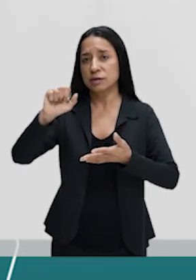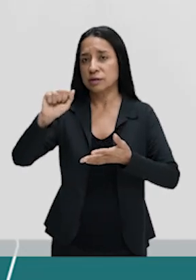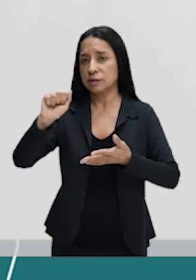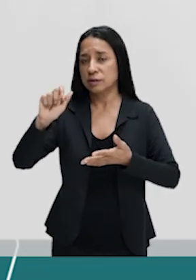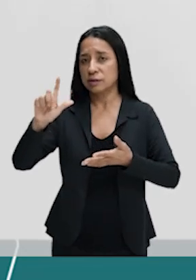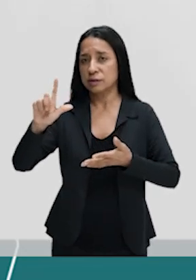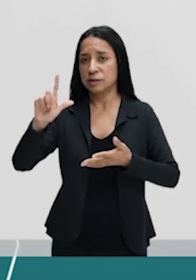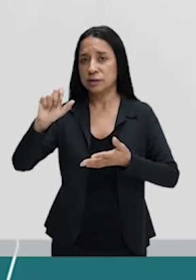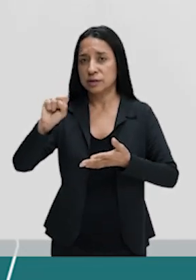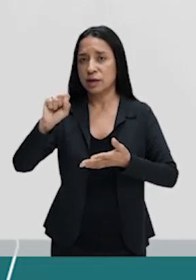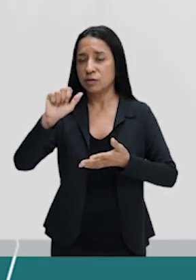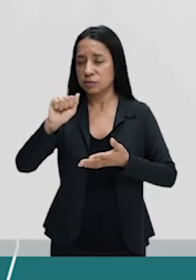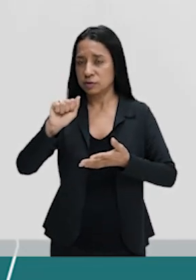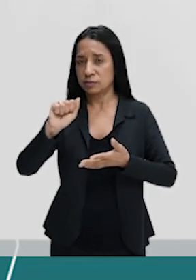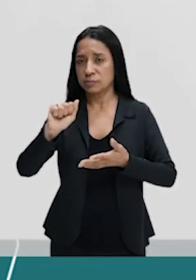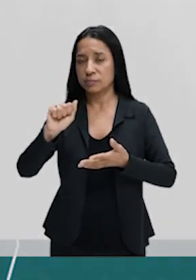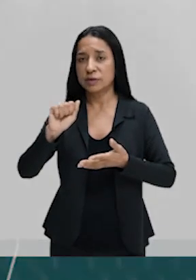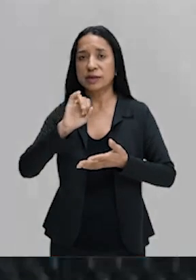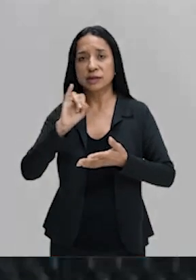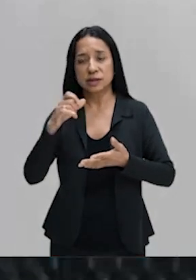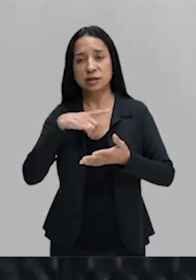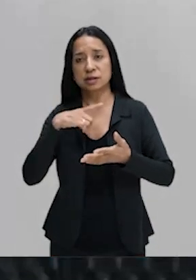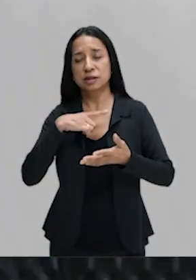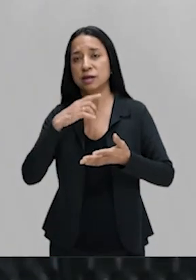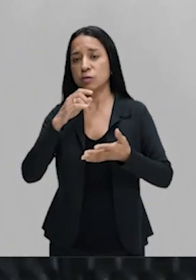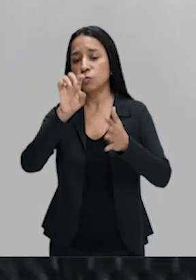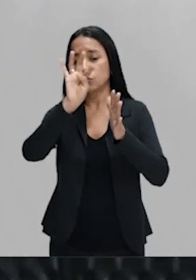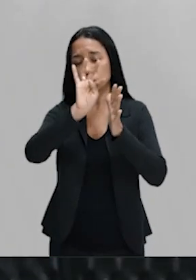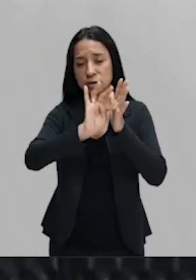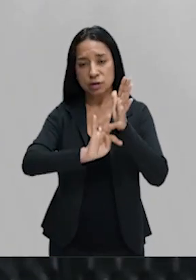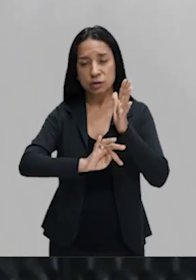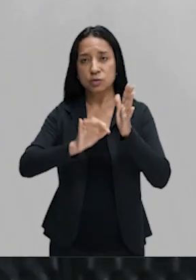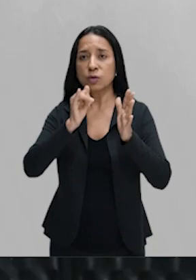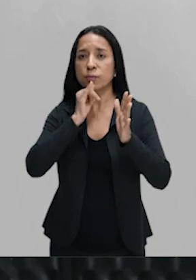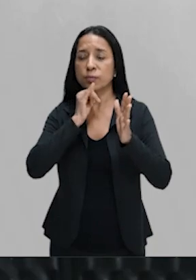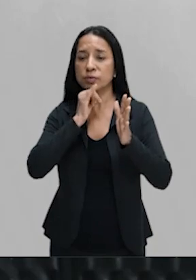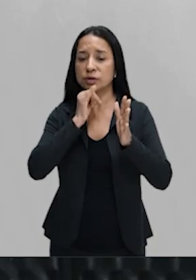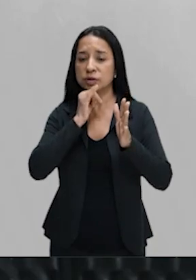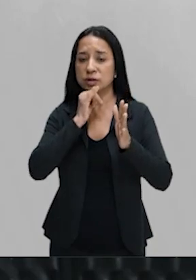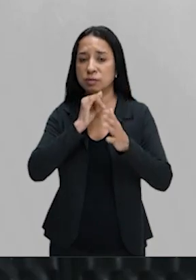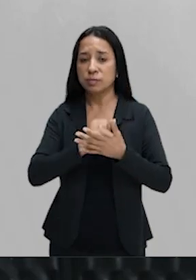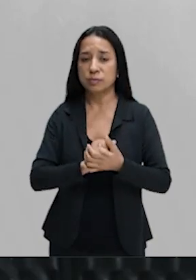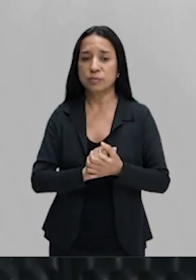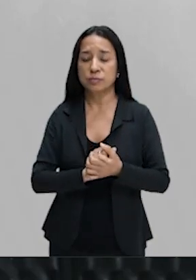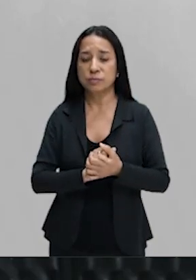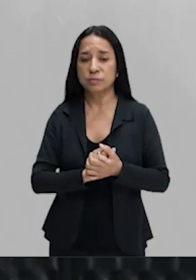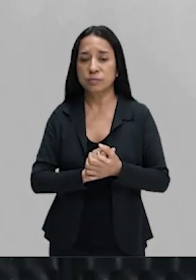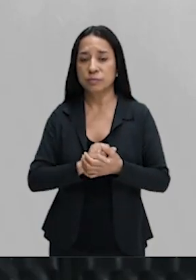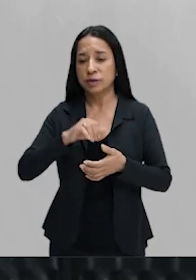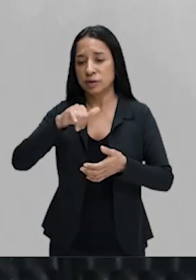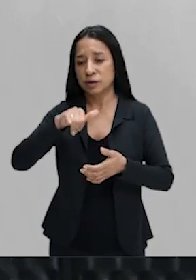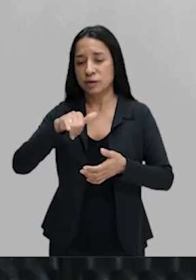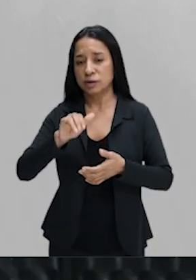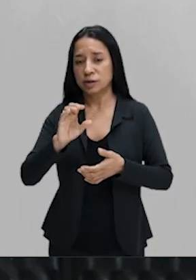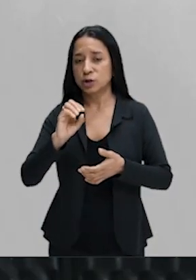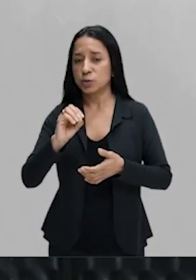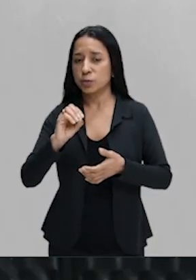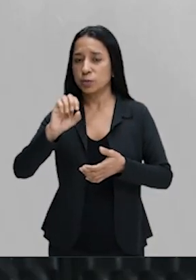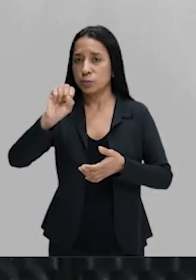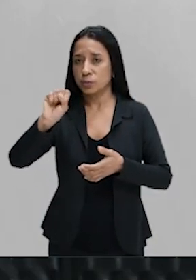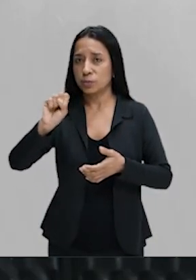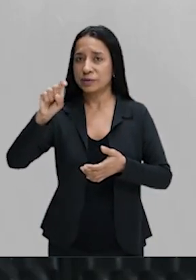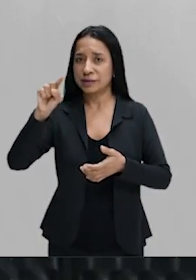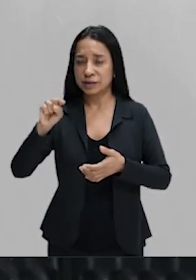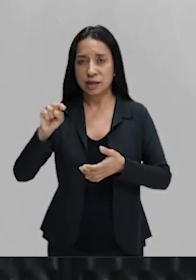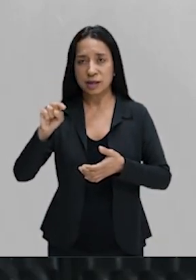Se vocês pegarem no texto, por exemplo, eu sei, vocês talvez tenham um pouco de dúvida